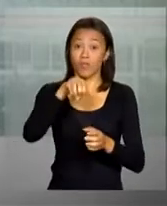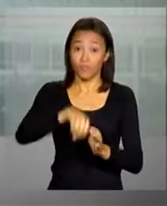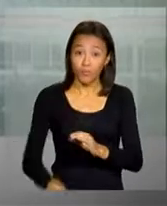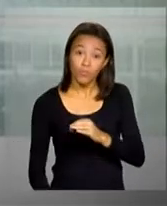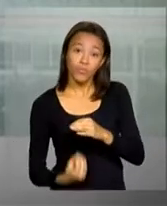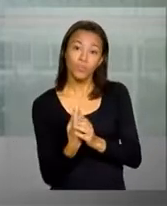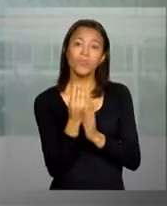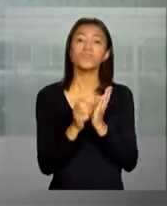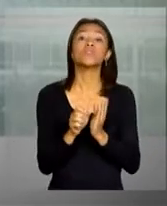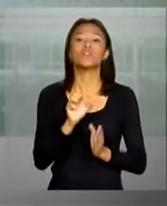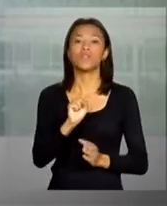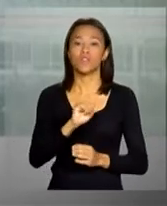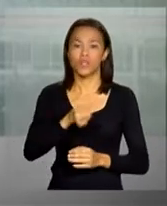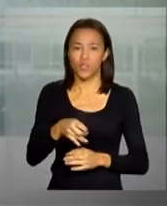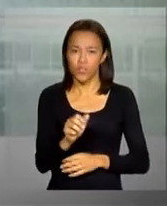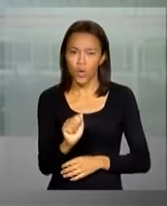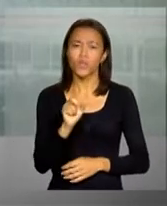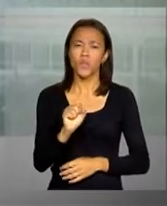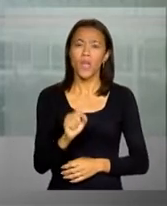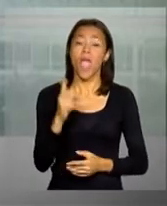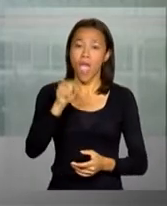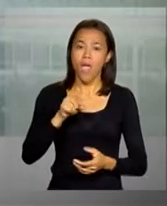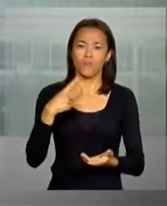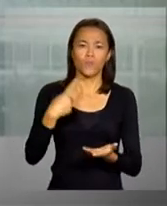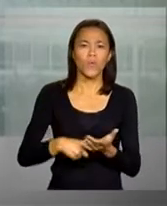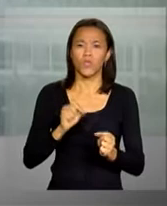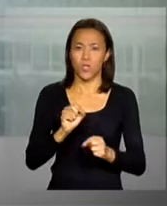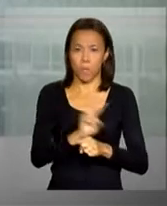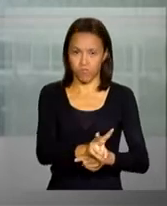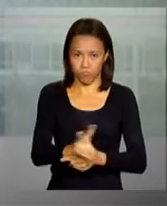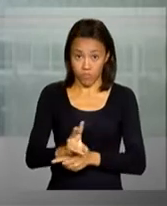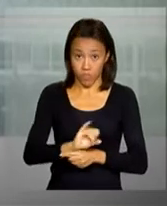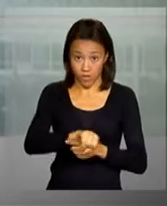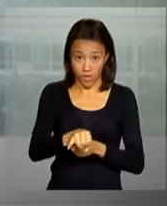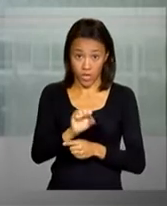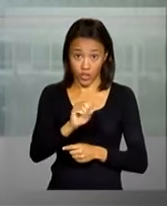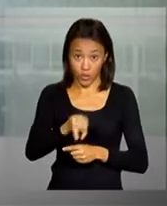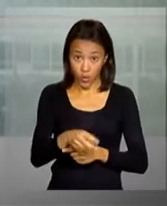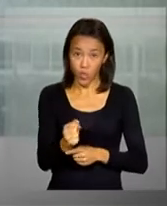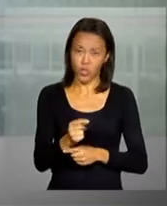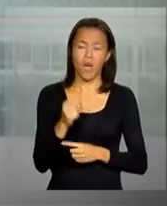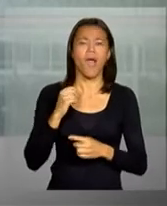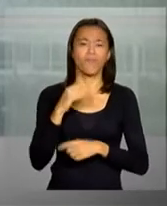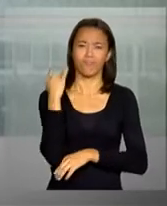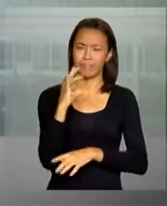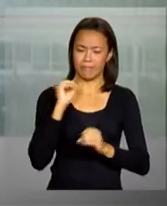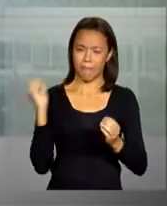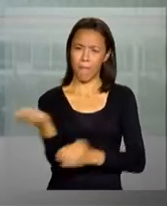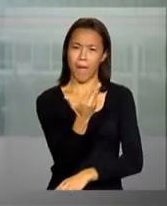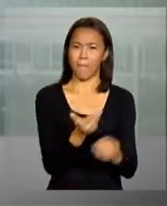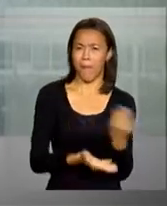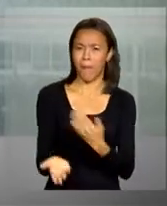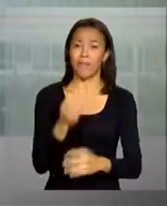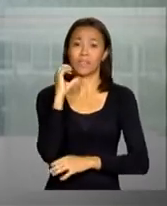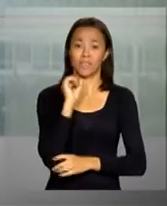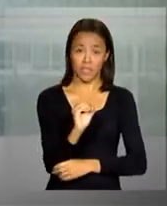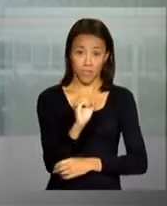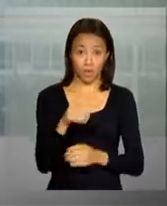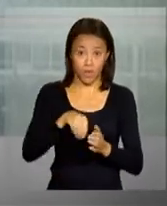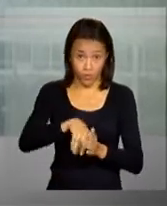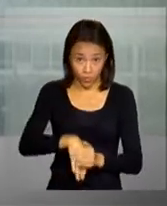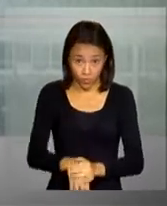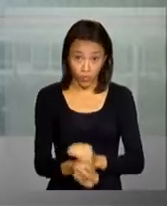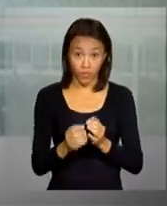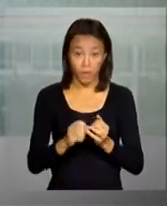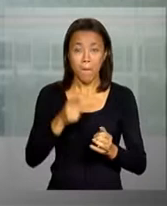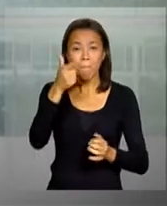Amazônia o resultado faz parte do pacto da moratória da soja um programa de desmatamento zero para o cultivo do grão na Amazônia